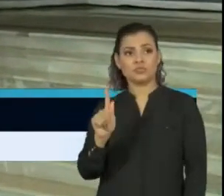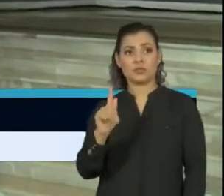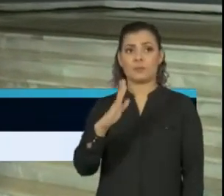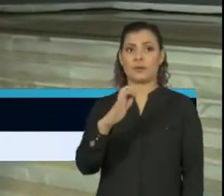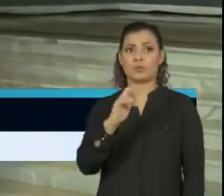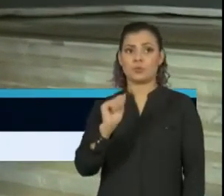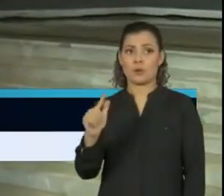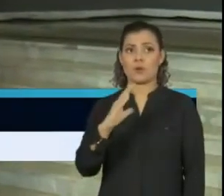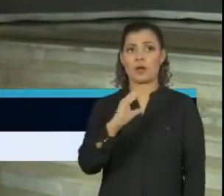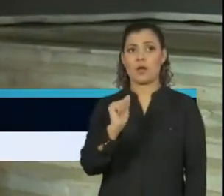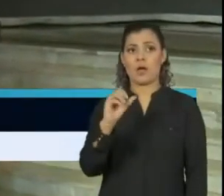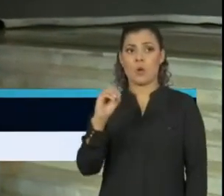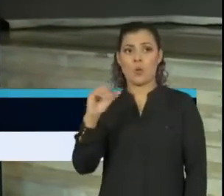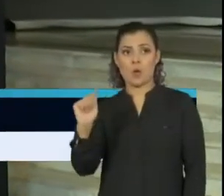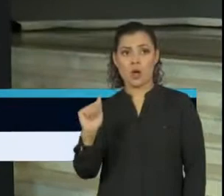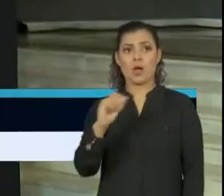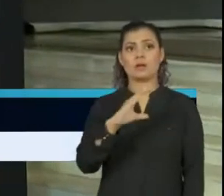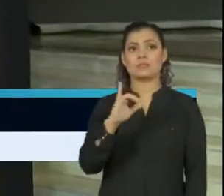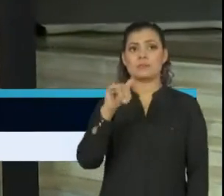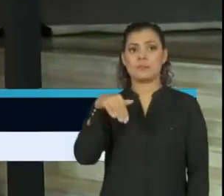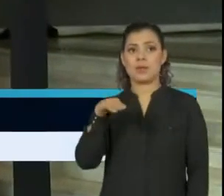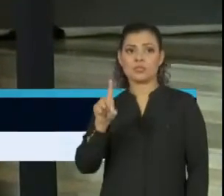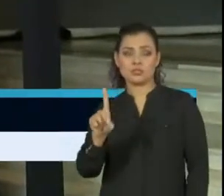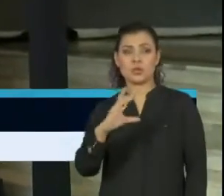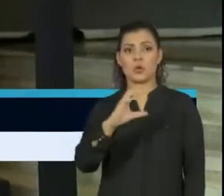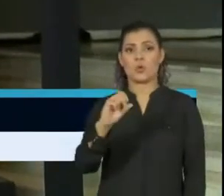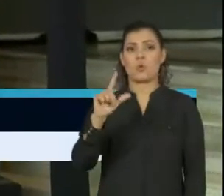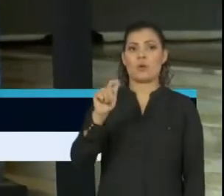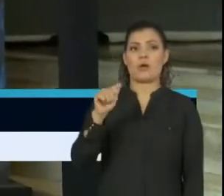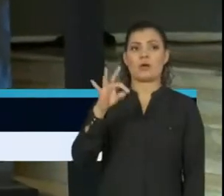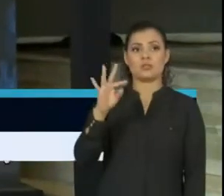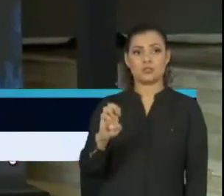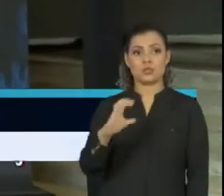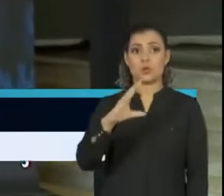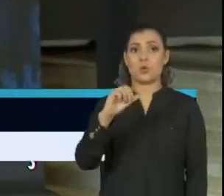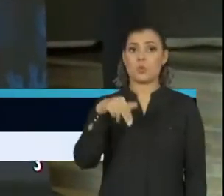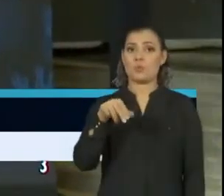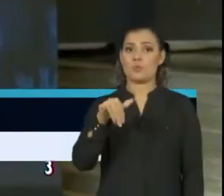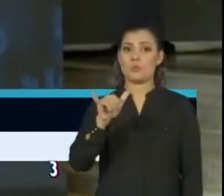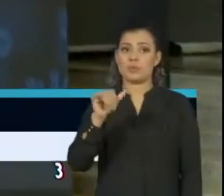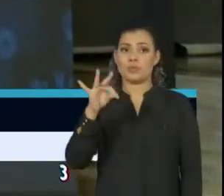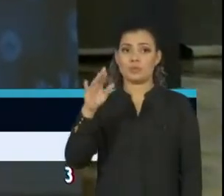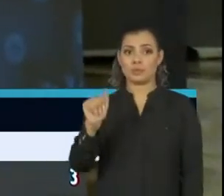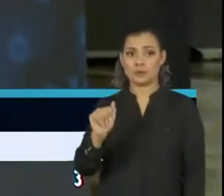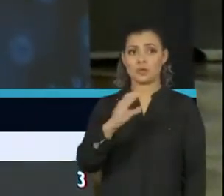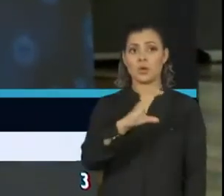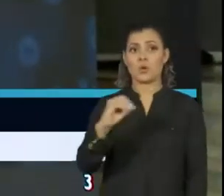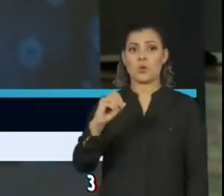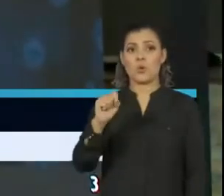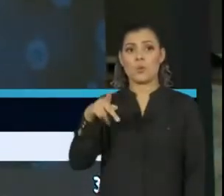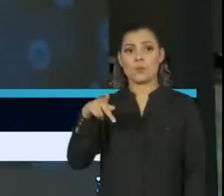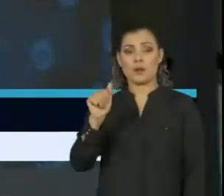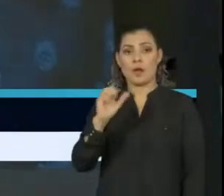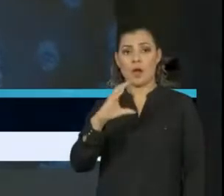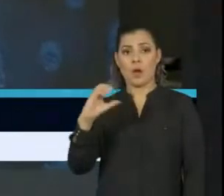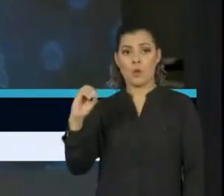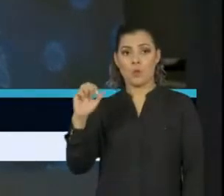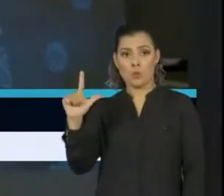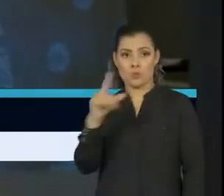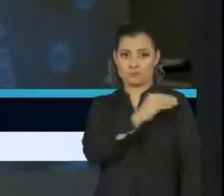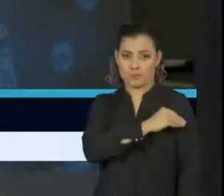Caoa, Cimed, Colgate, Comunitas, Cooperalco, Cosan,